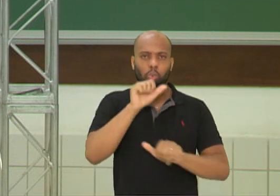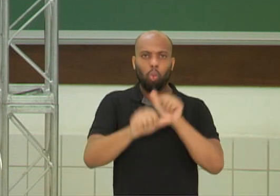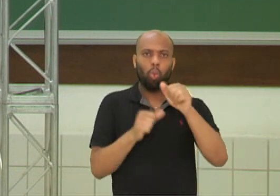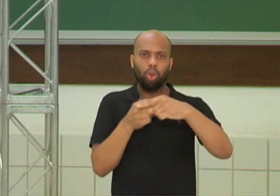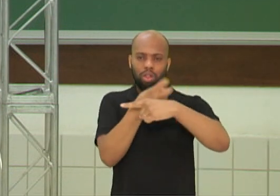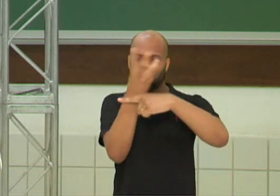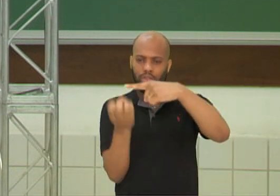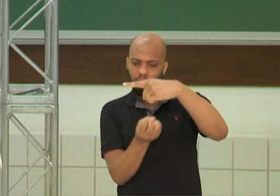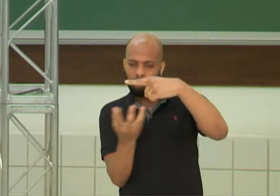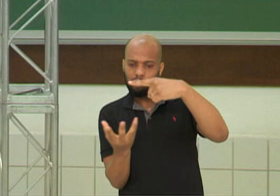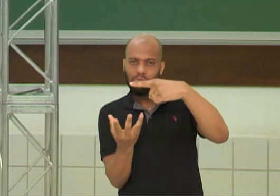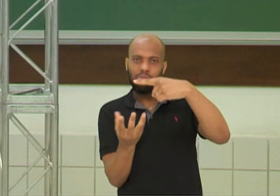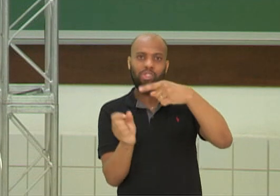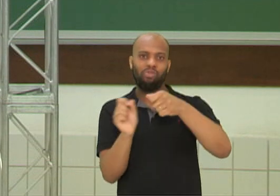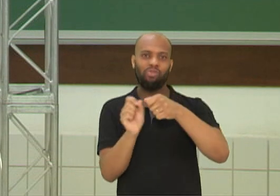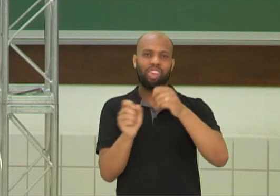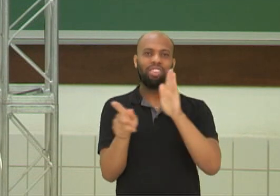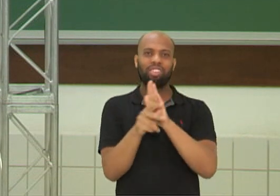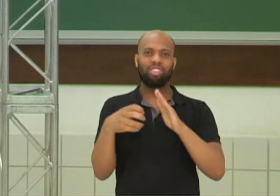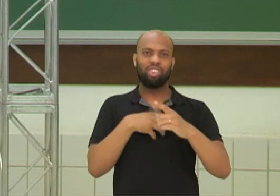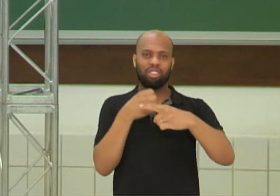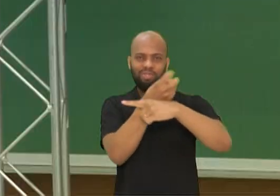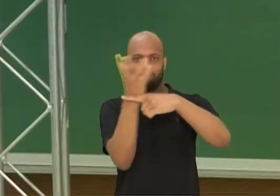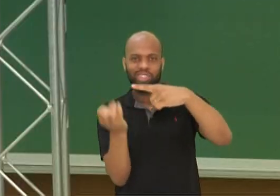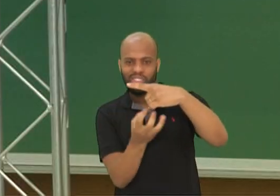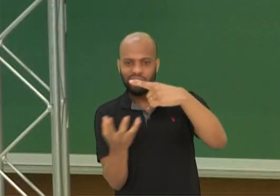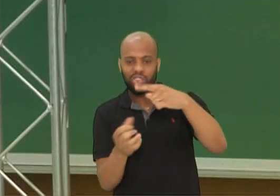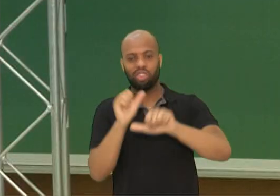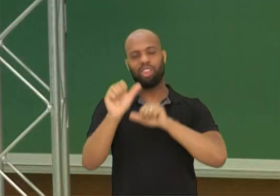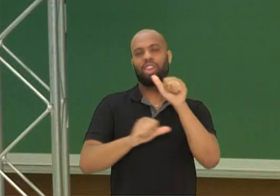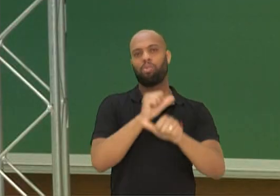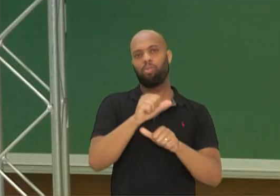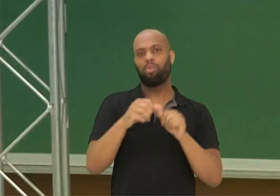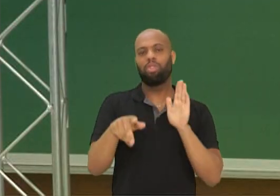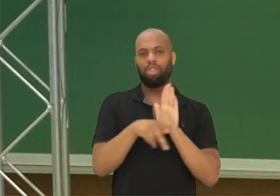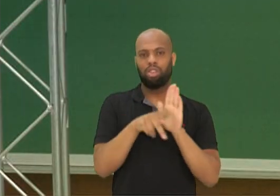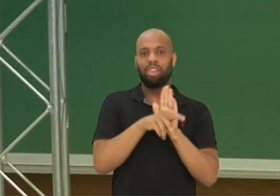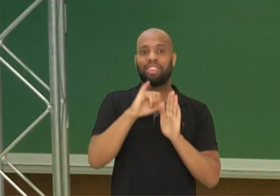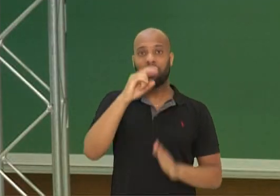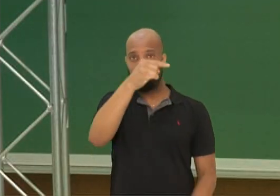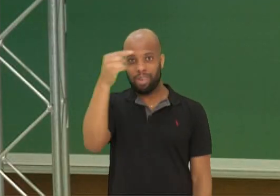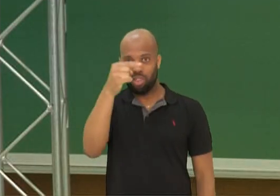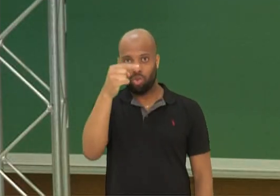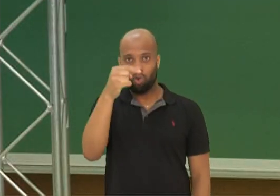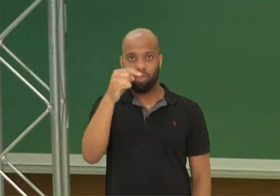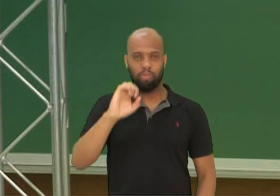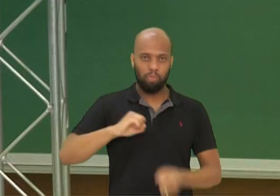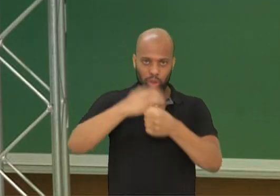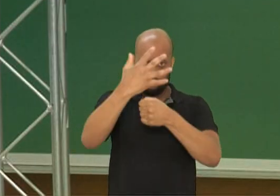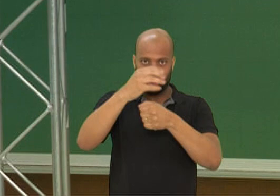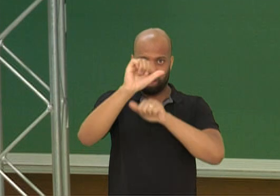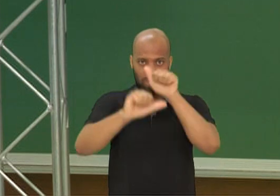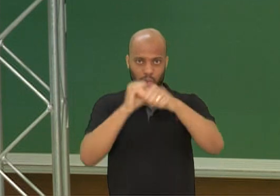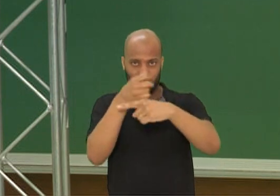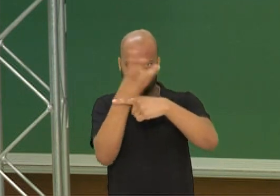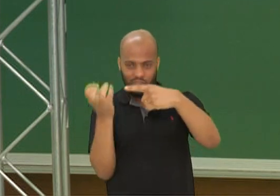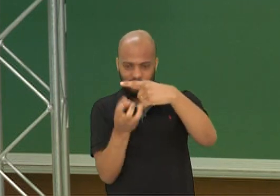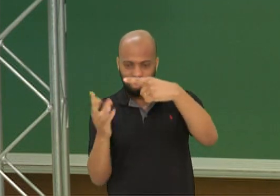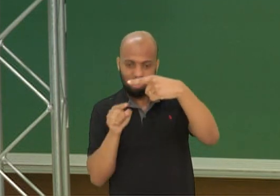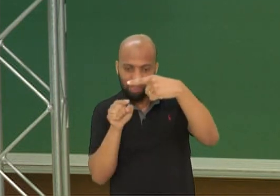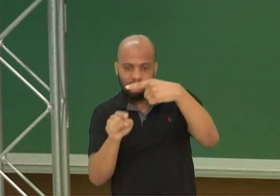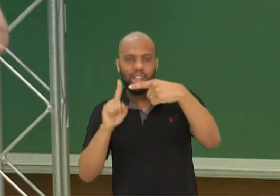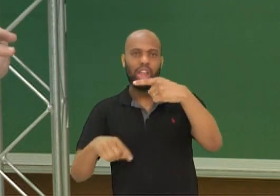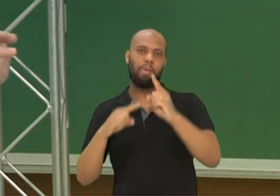O que acontece com o expoente? Ele fica positivo. Então você pode escrever o 2 elevado a menos 1 como